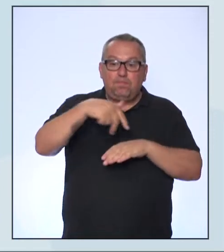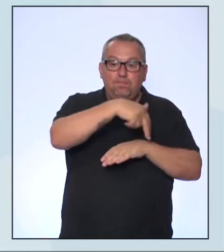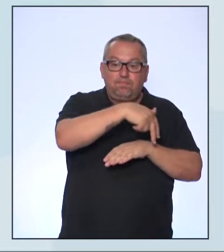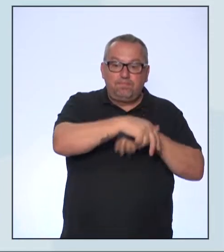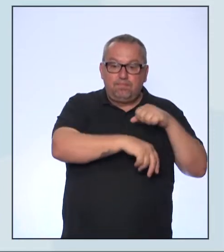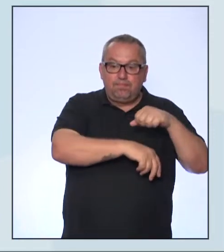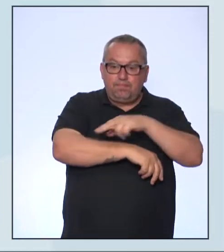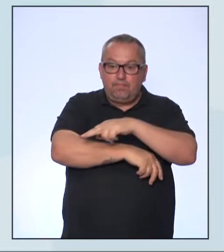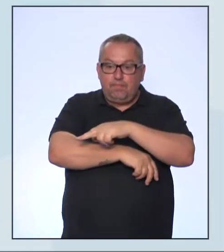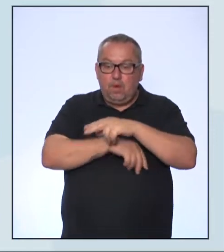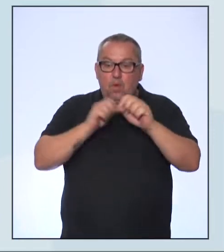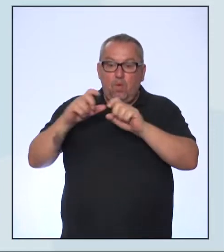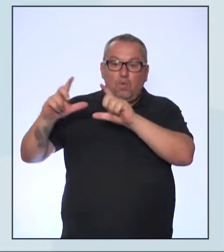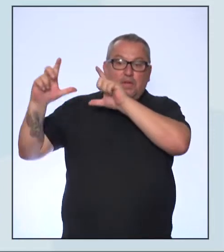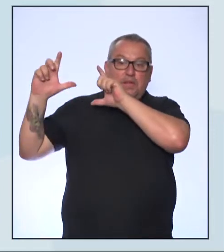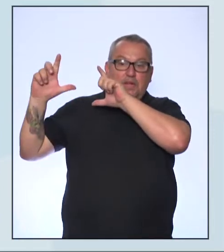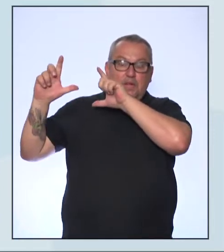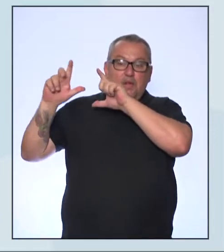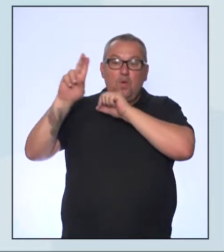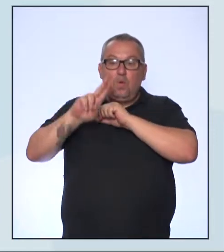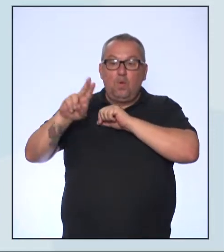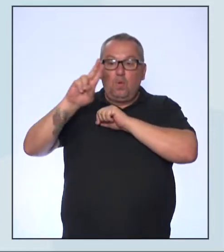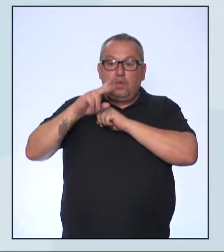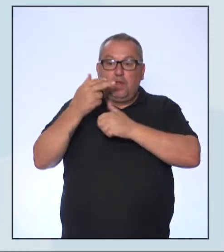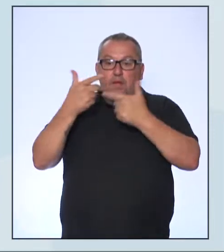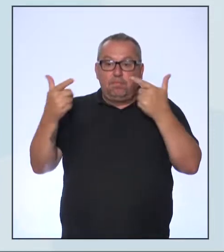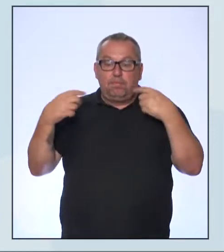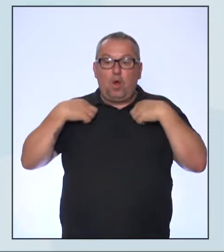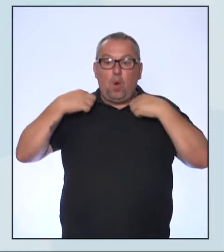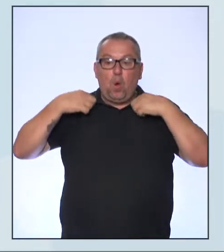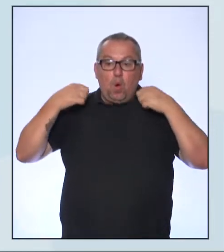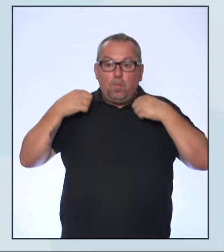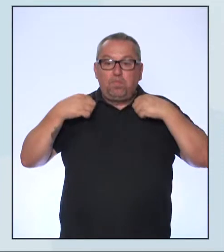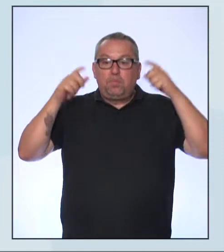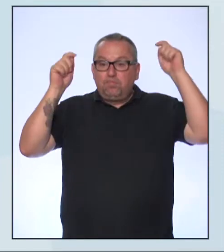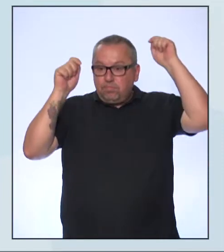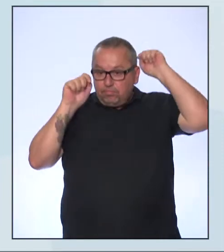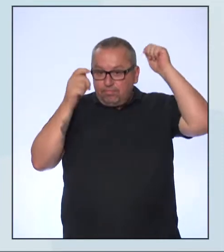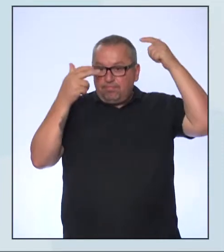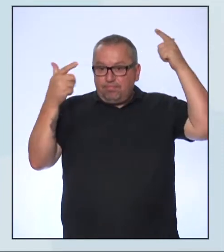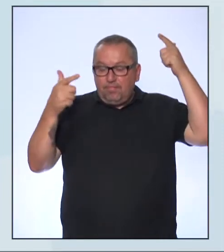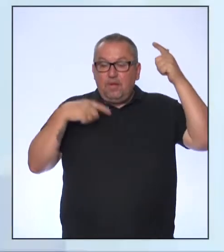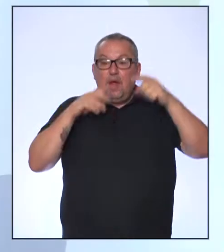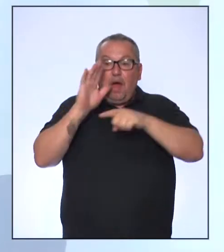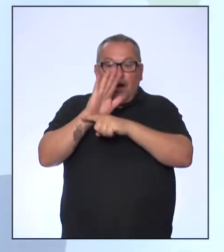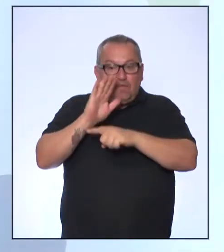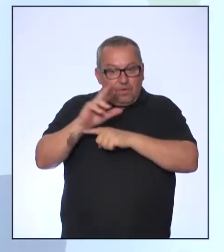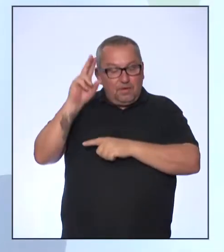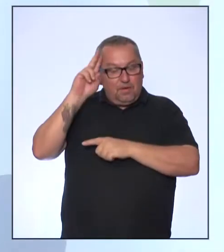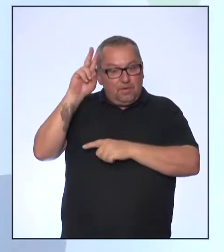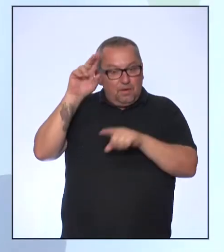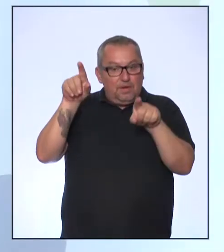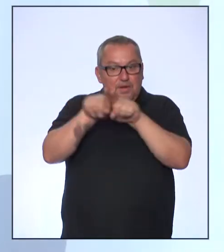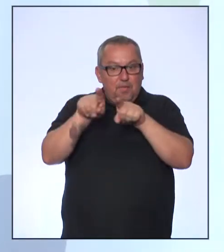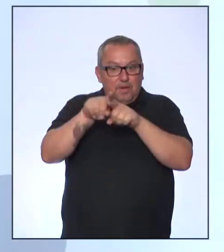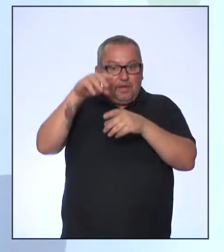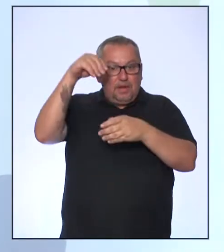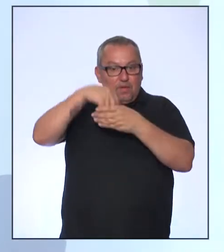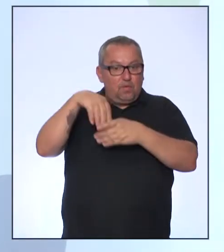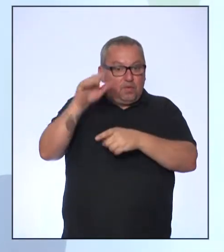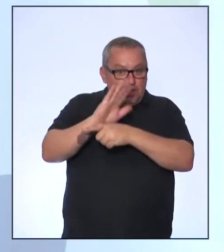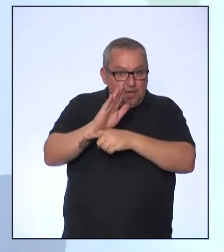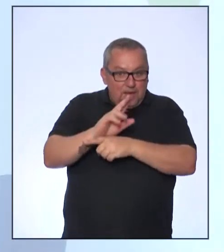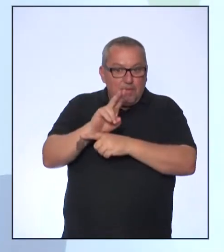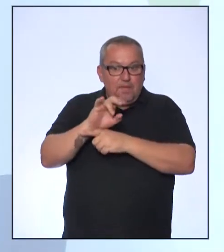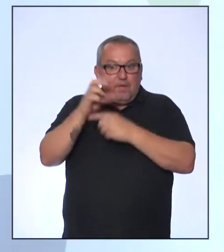gesto, quais são os cenários, os adereços, o figurino. Tudo isso ajuda a contar a história. E você tem elementos ali dentro do cinema que vão